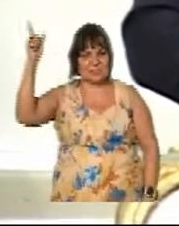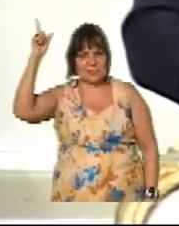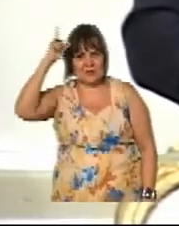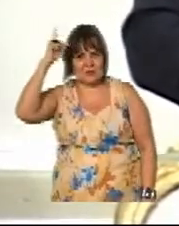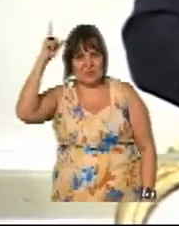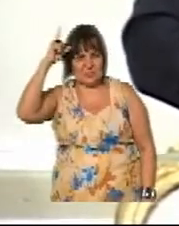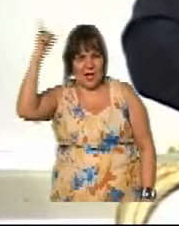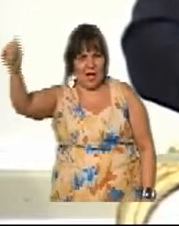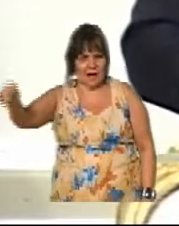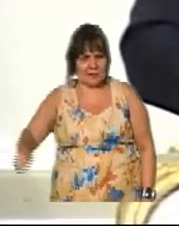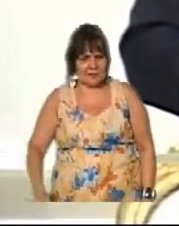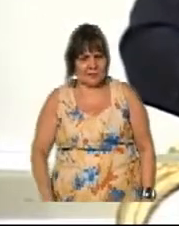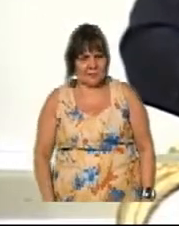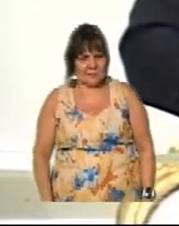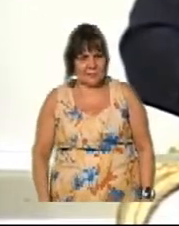Patarracha.